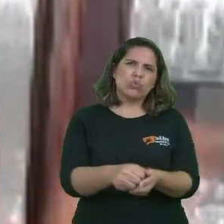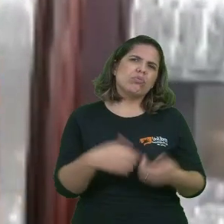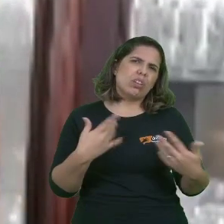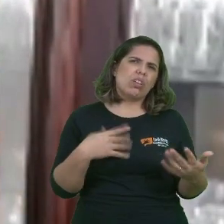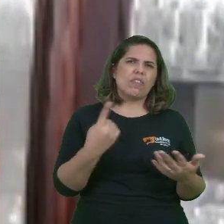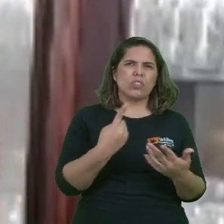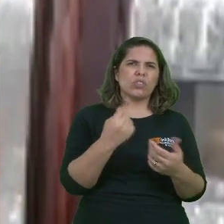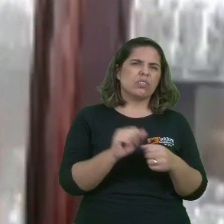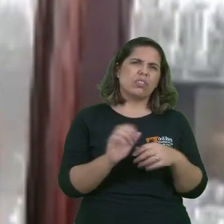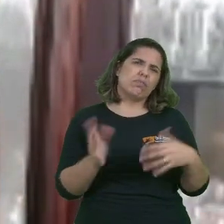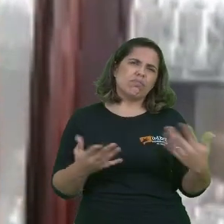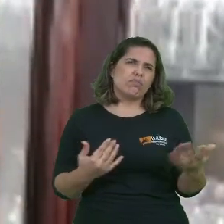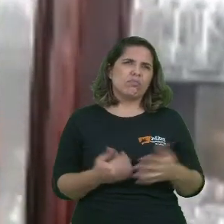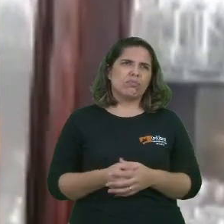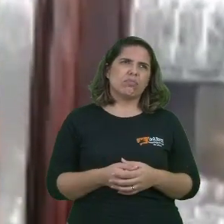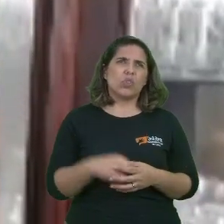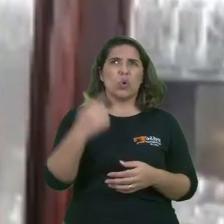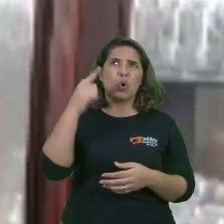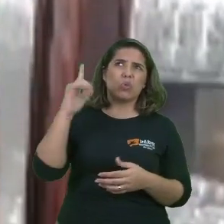fazer